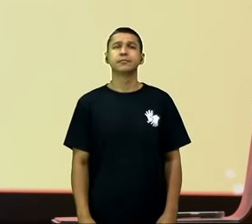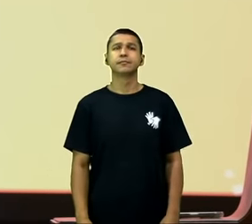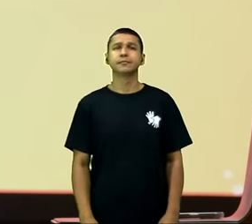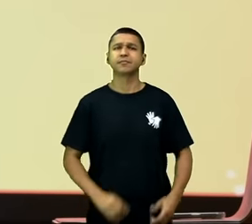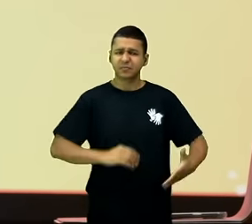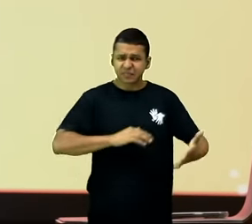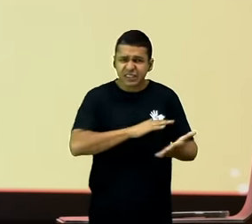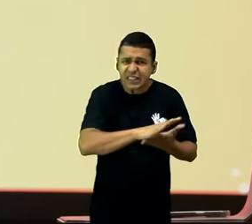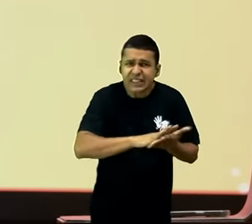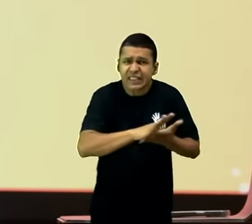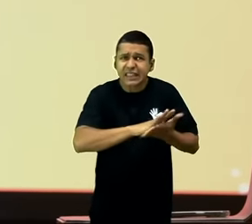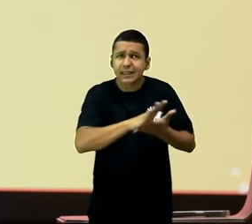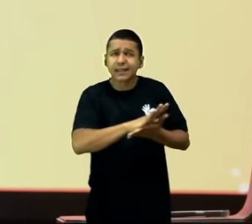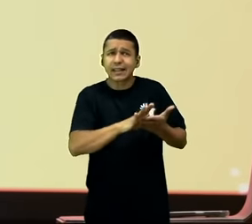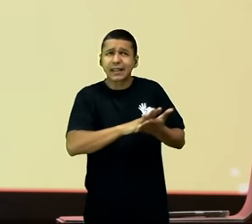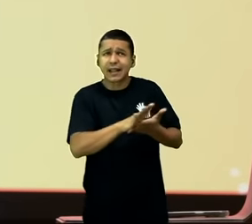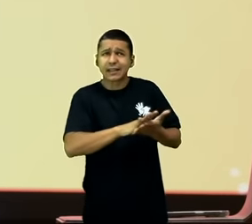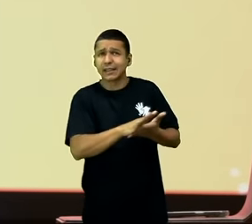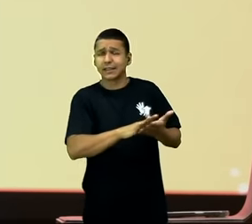Nada, irmão.